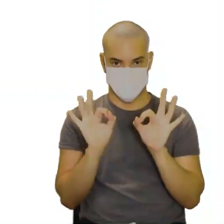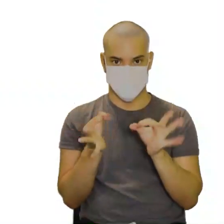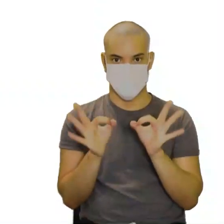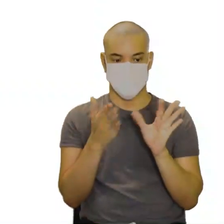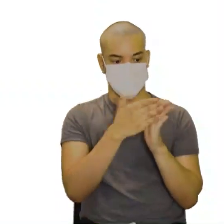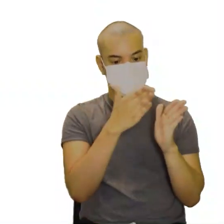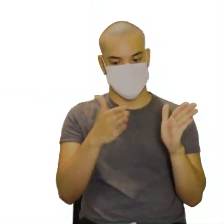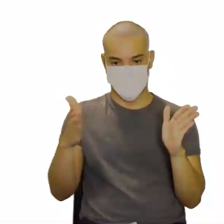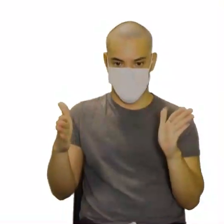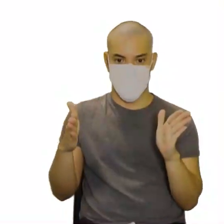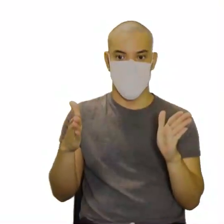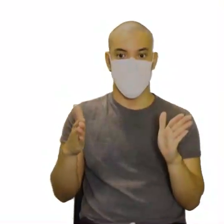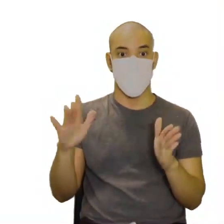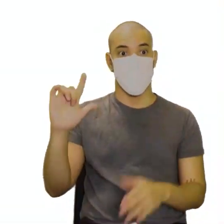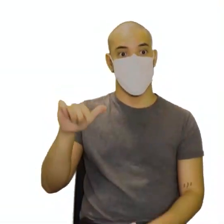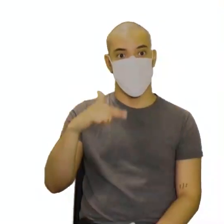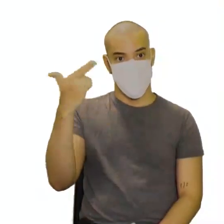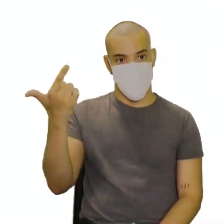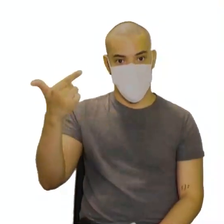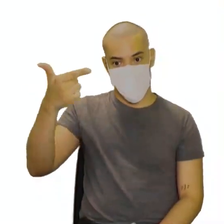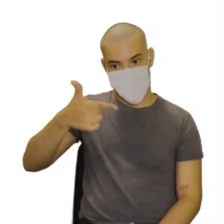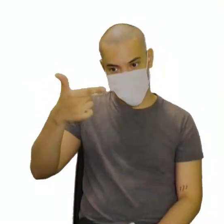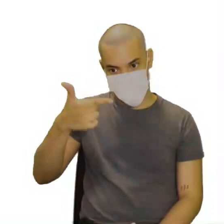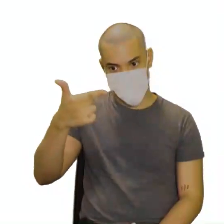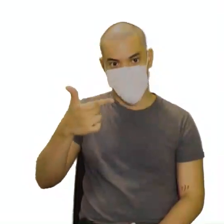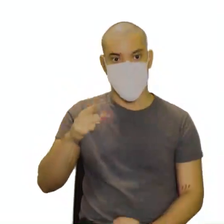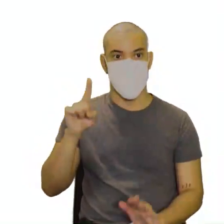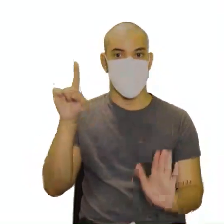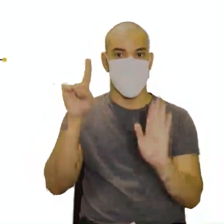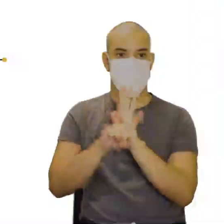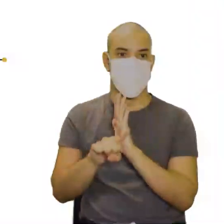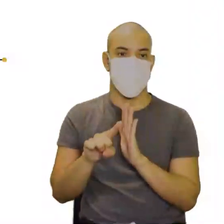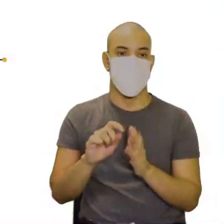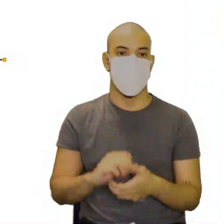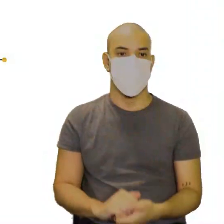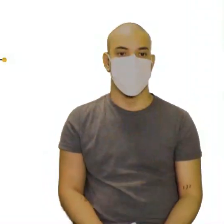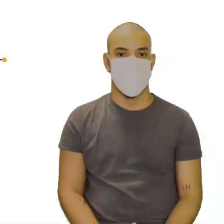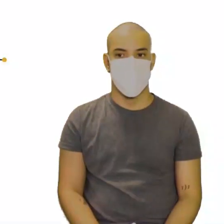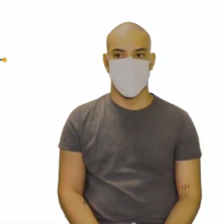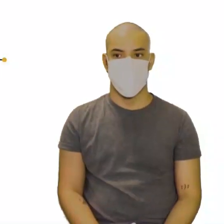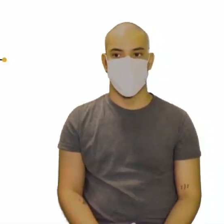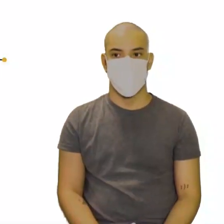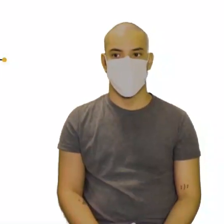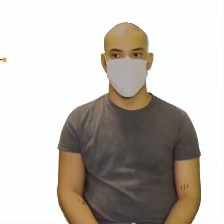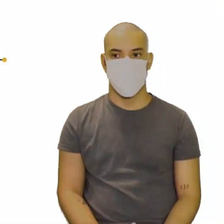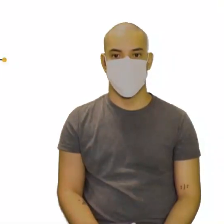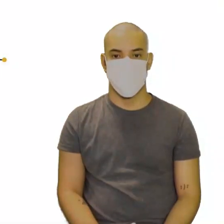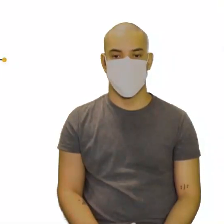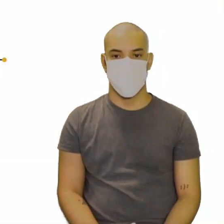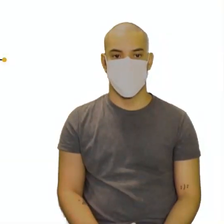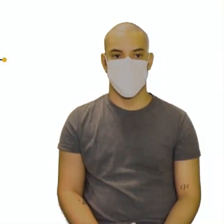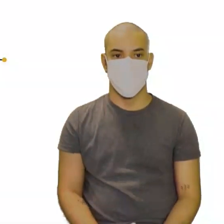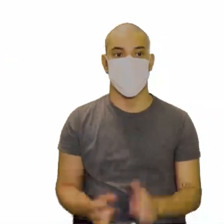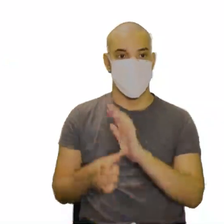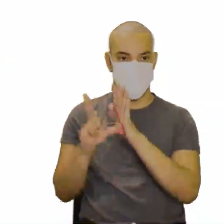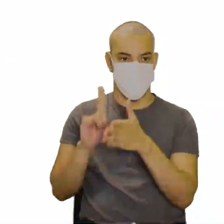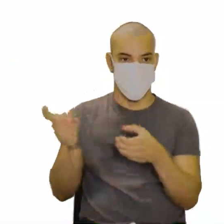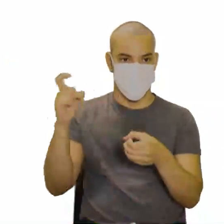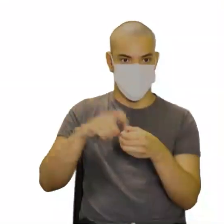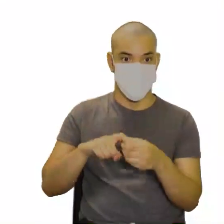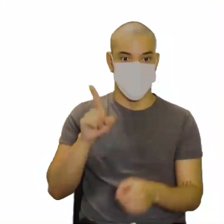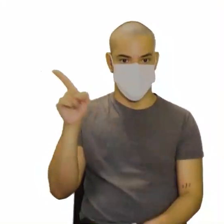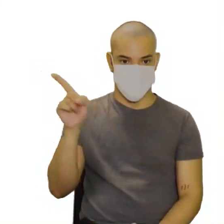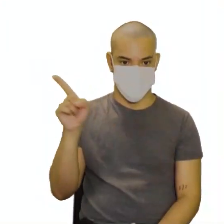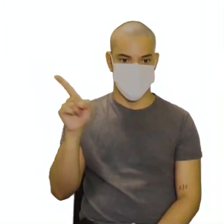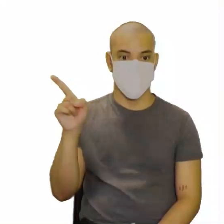isso? Nessa outra questão aqui, do nosso próximo slide, o que aconteceu aqui, pessoal? Deixa eu voltar para vocês verem